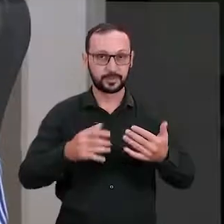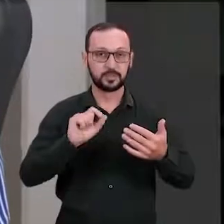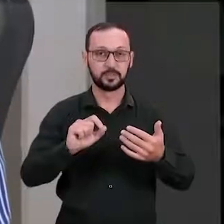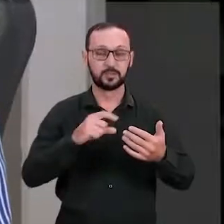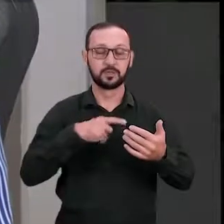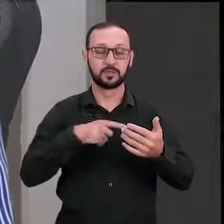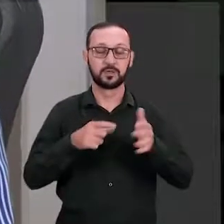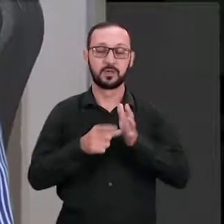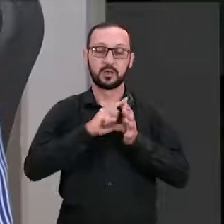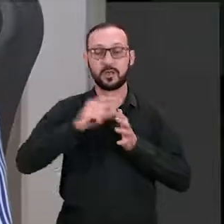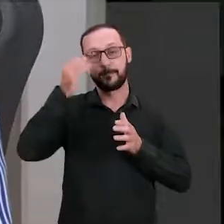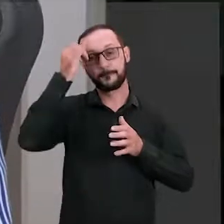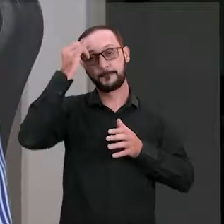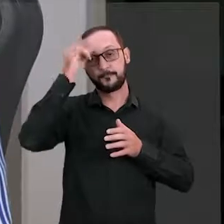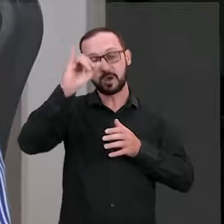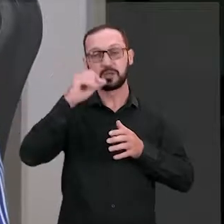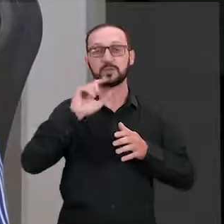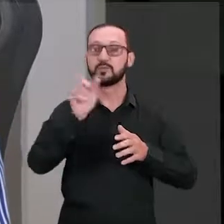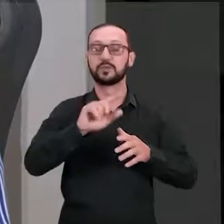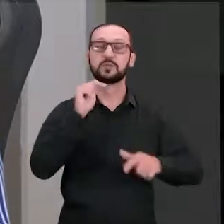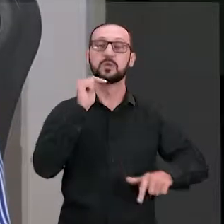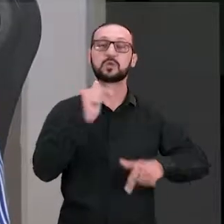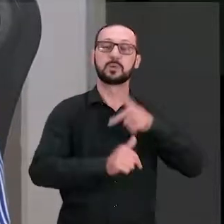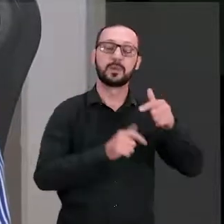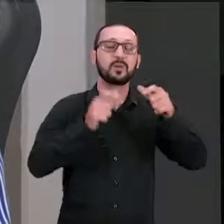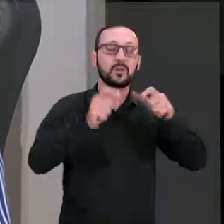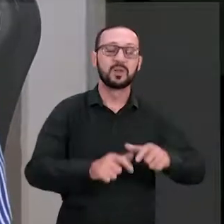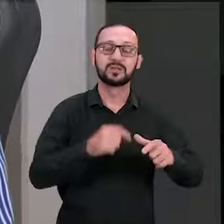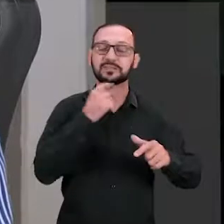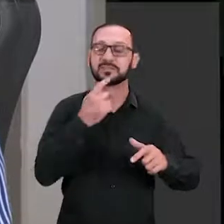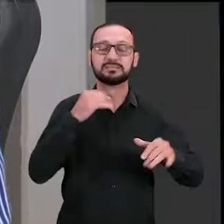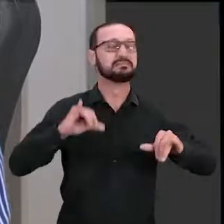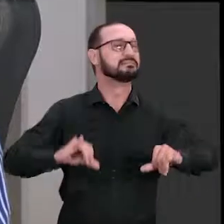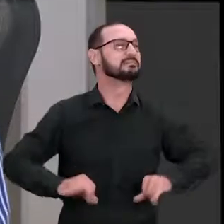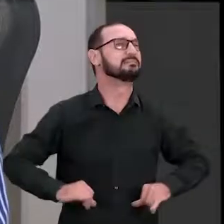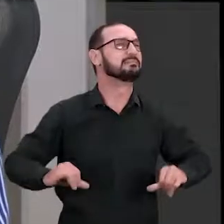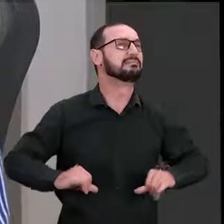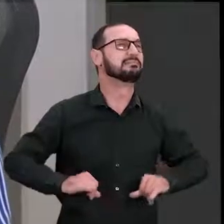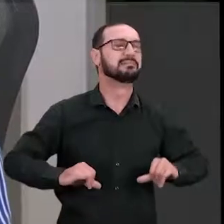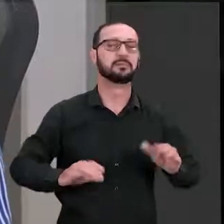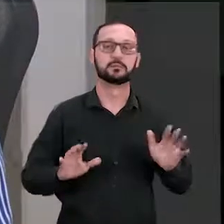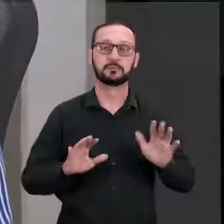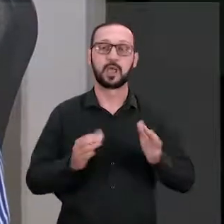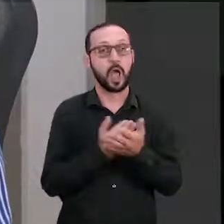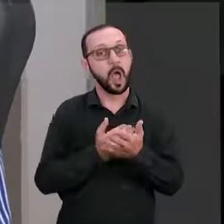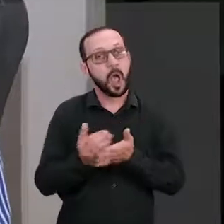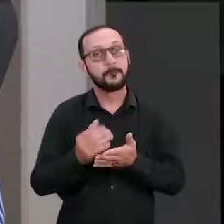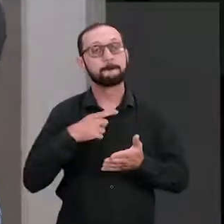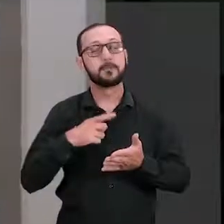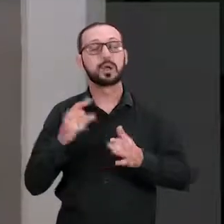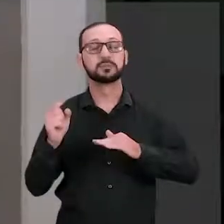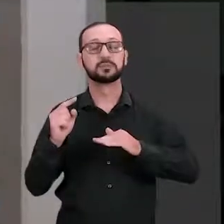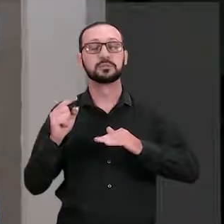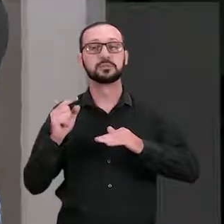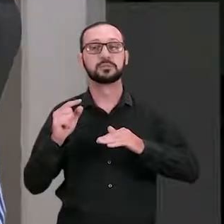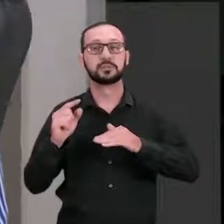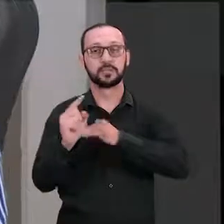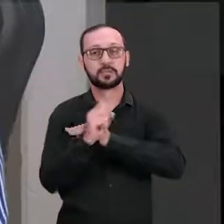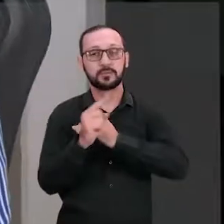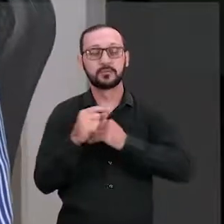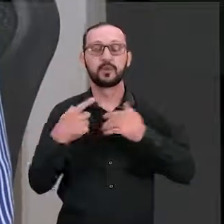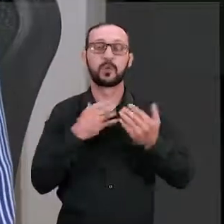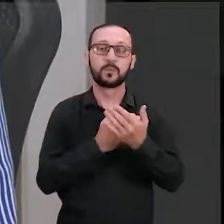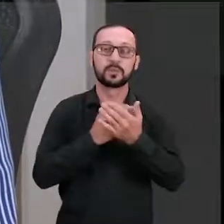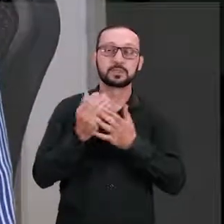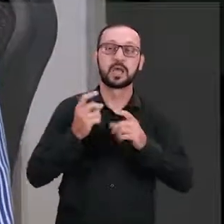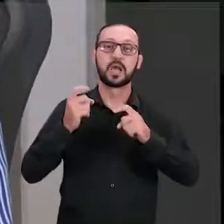as medidas preventivas, não fazer o trabalho um motivo de sofrimento. E aí vamos para os tratamentos. A pessoa pode procurar